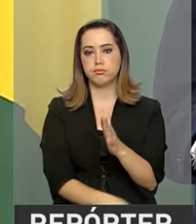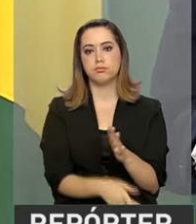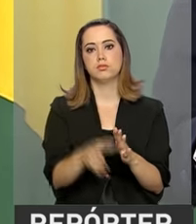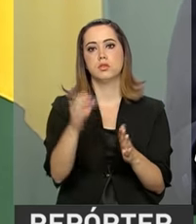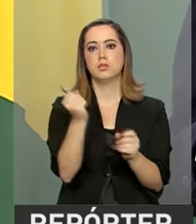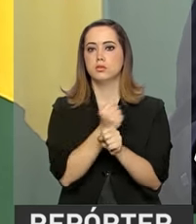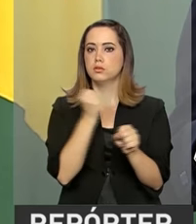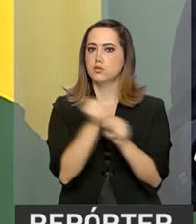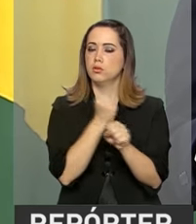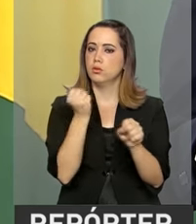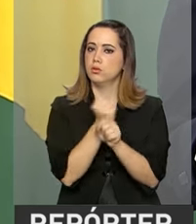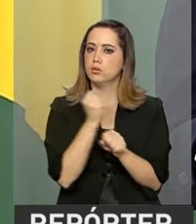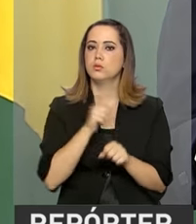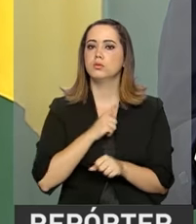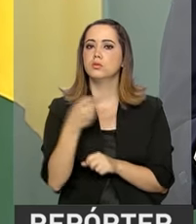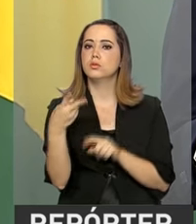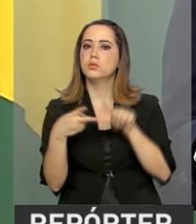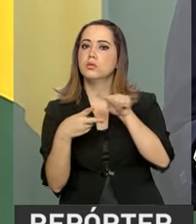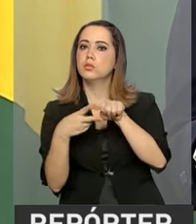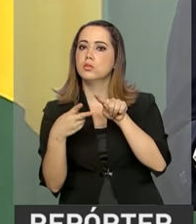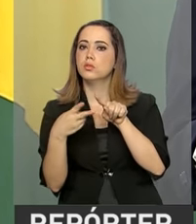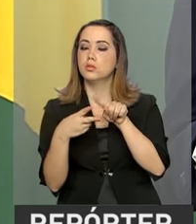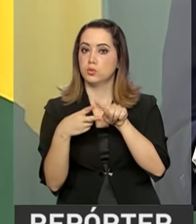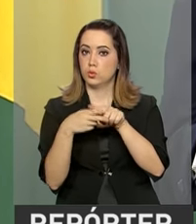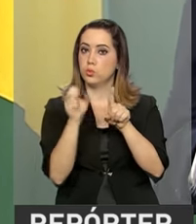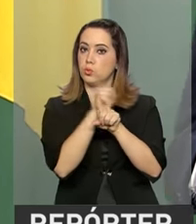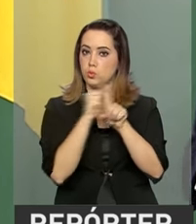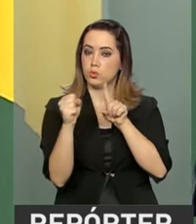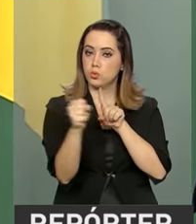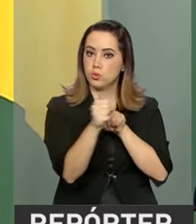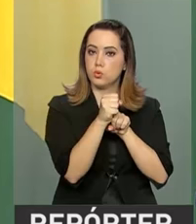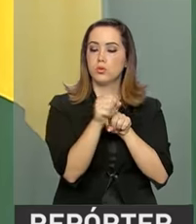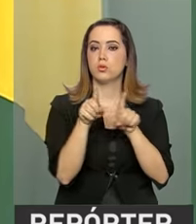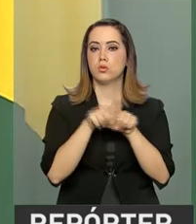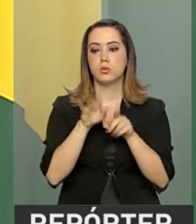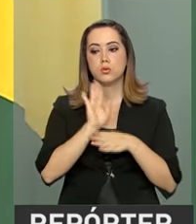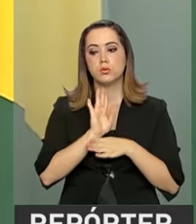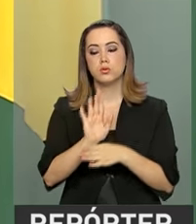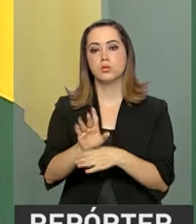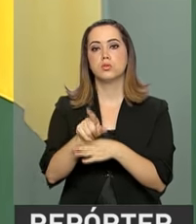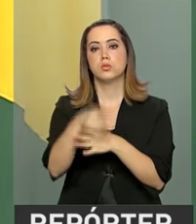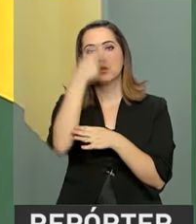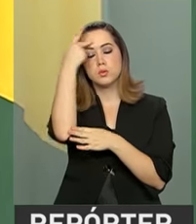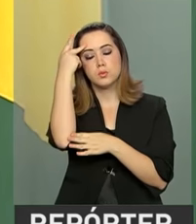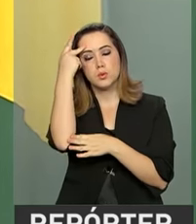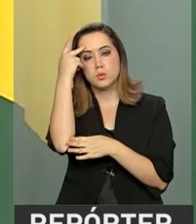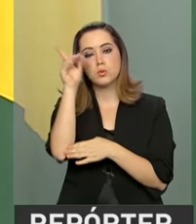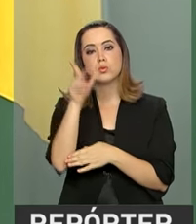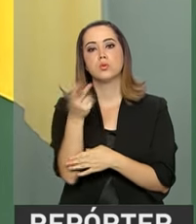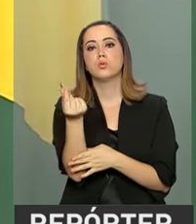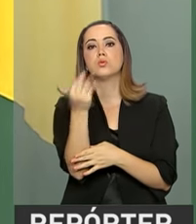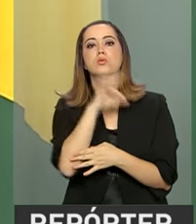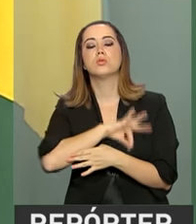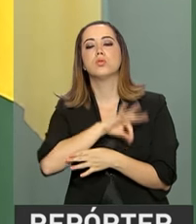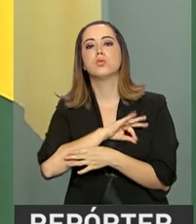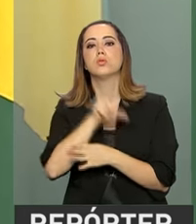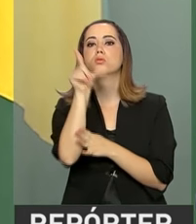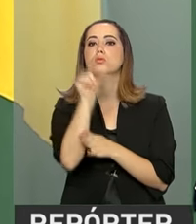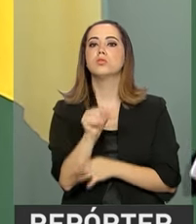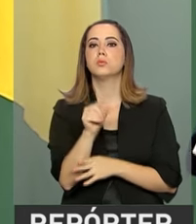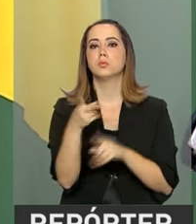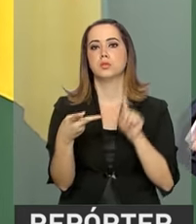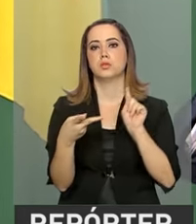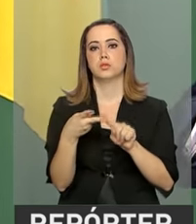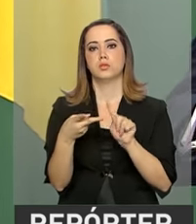eles têm dois significados. Um significado social, porque vai atender aqueles que ganham menos, não é verdade? Tem um significado social e